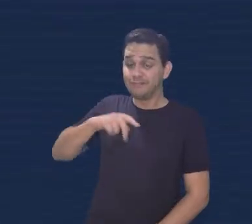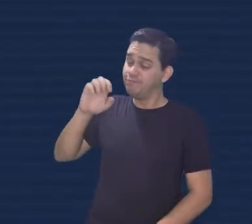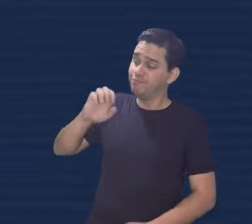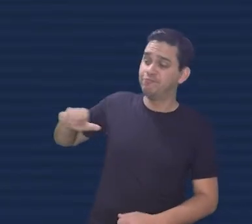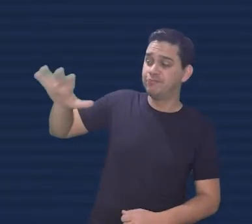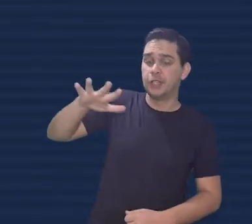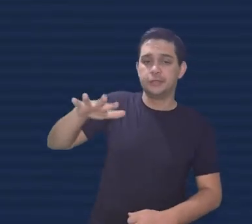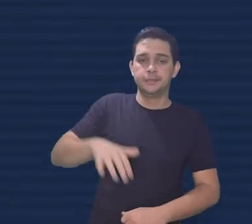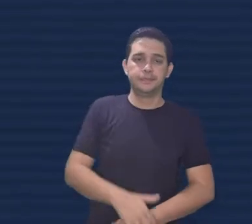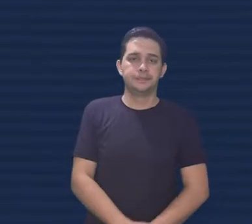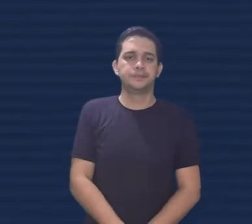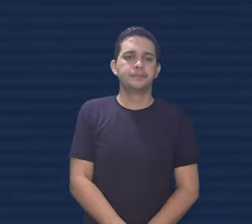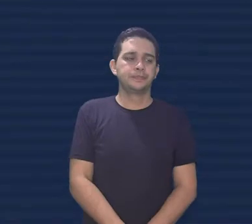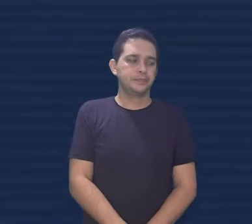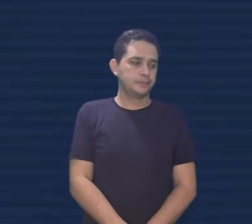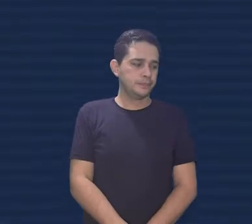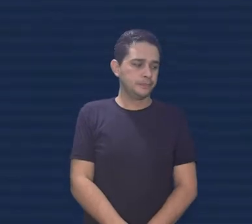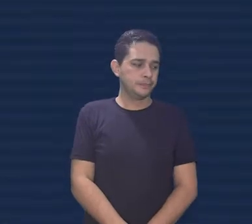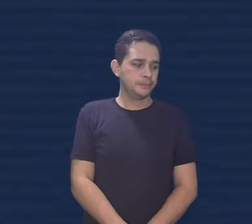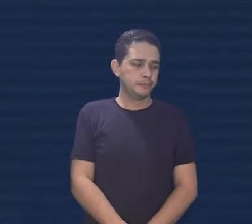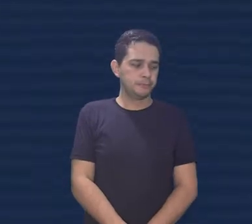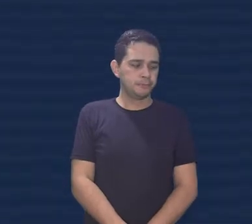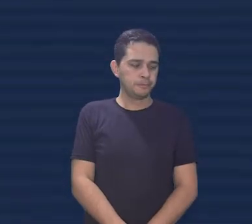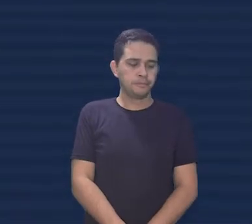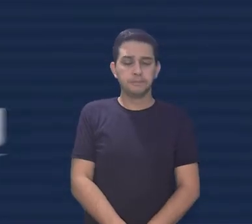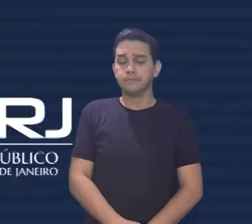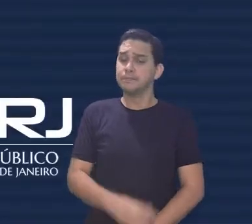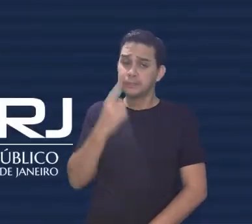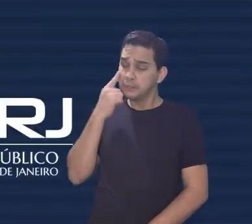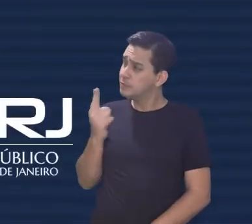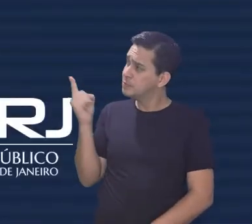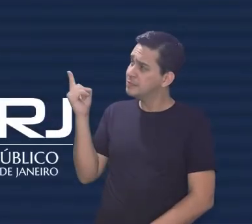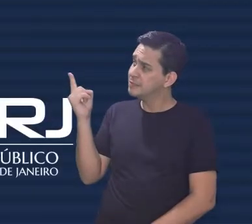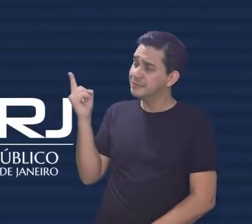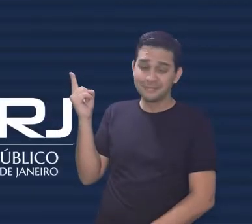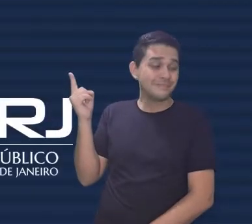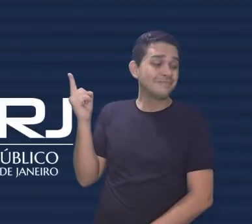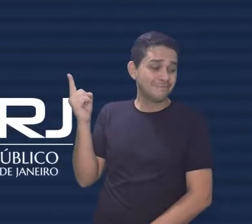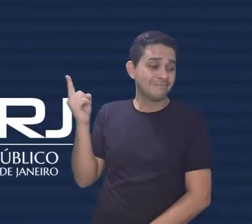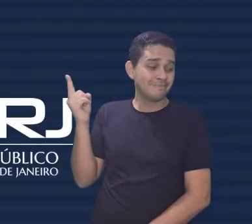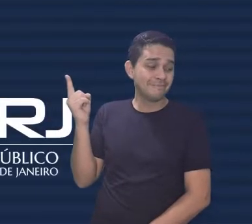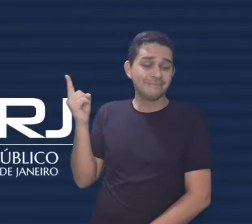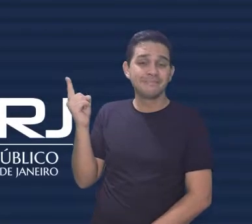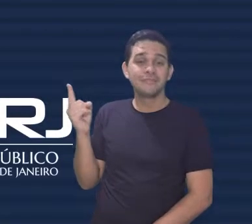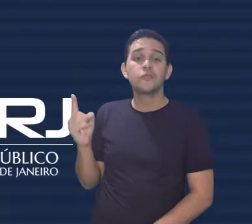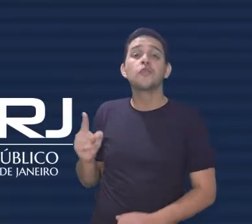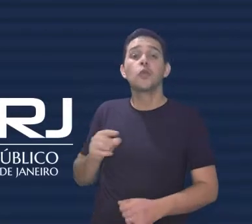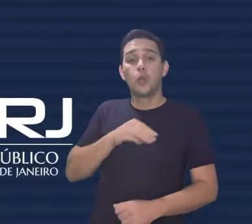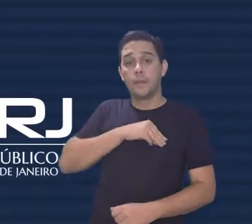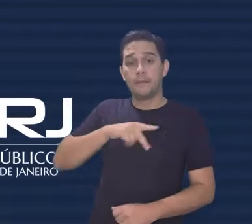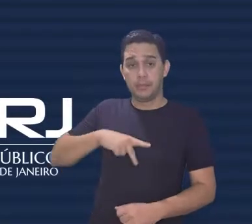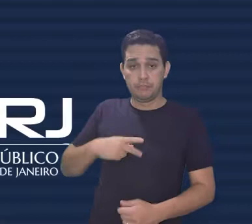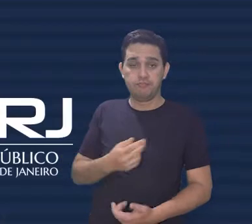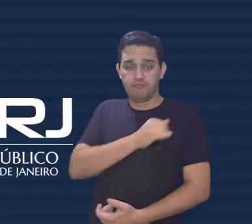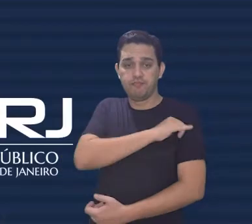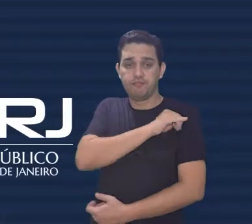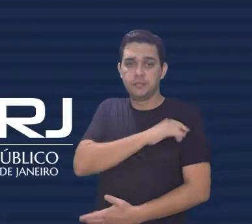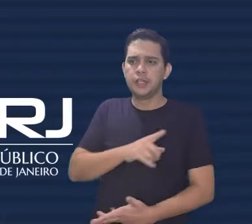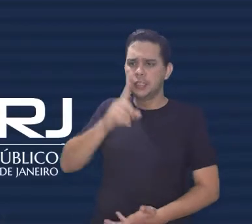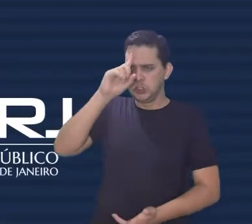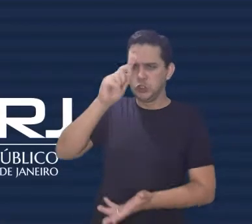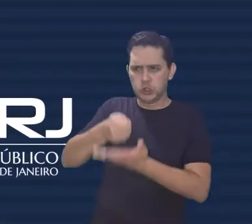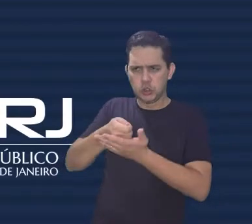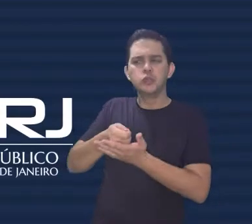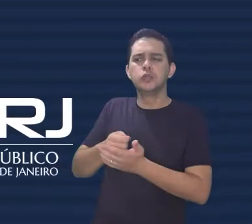Em Campos dos Goytacazes, no norte fluminense, o MPRJ obteve decisão que determinou o atendimento prioritário